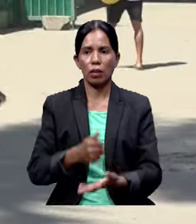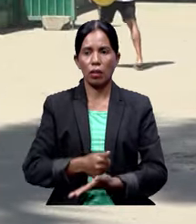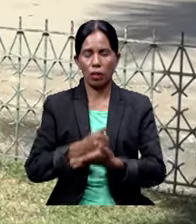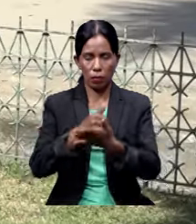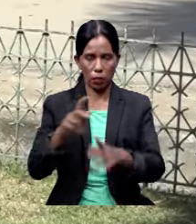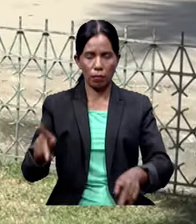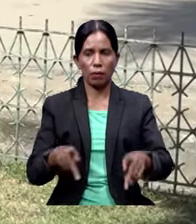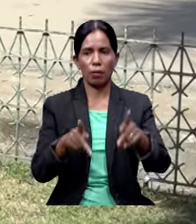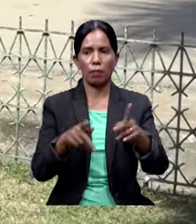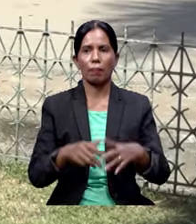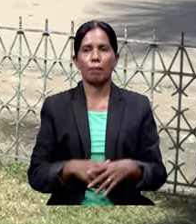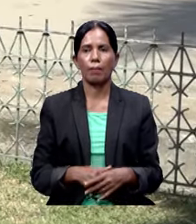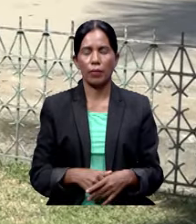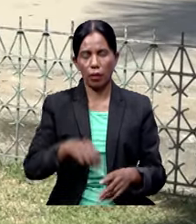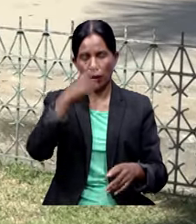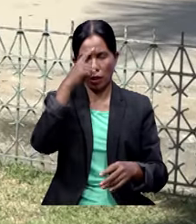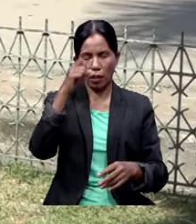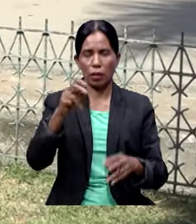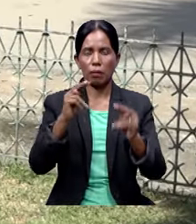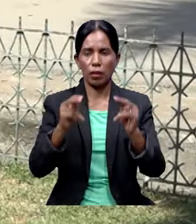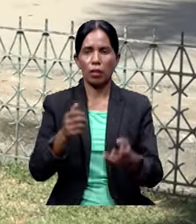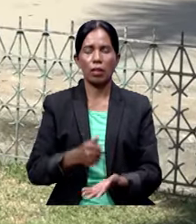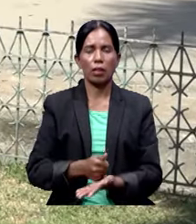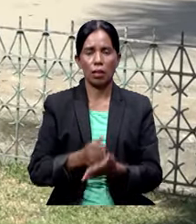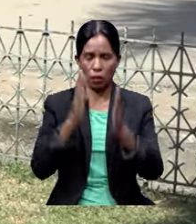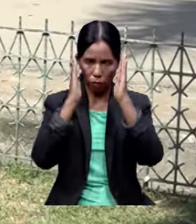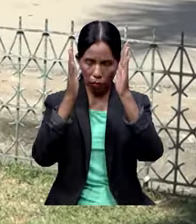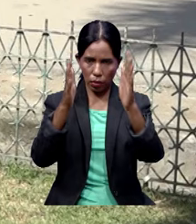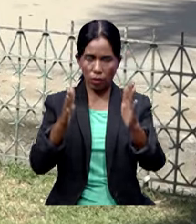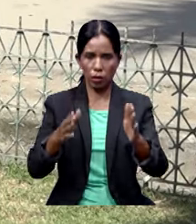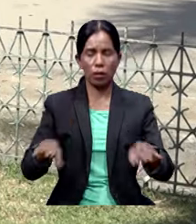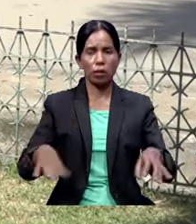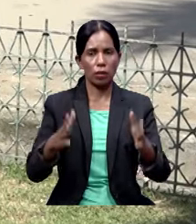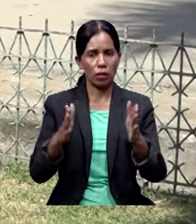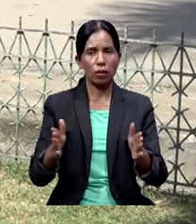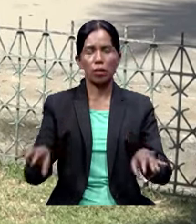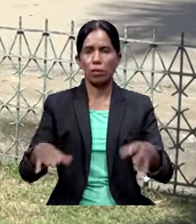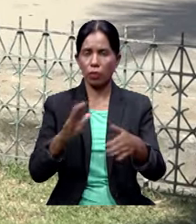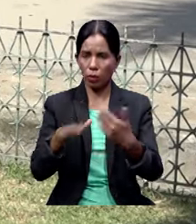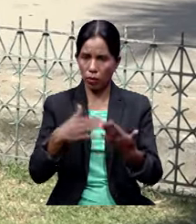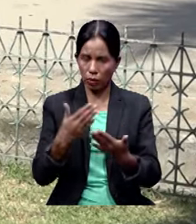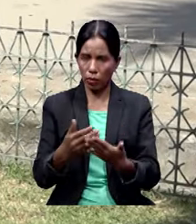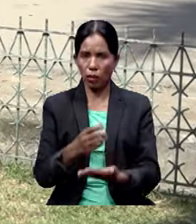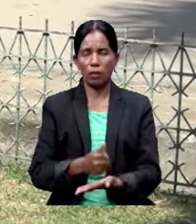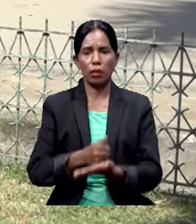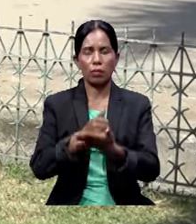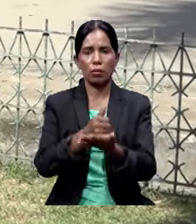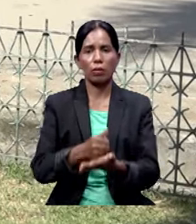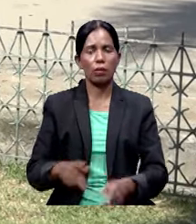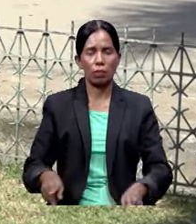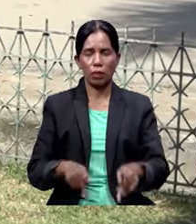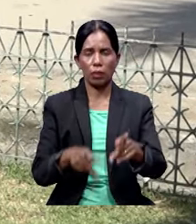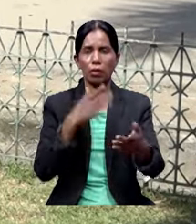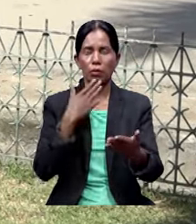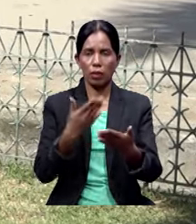público. Tamane precisa tal atenção ba a parte profissionalidade e serviço atu garante atendimento público e janebe